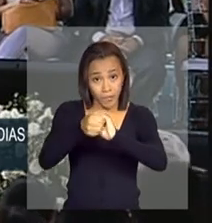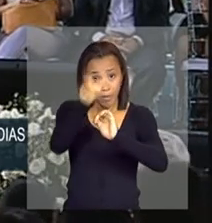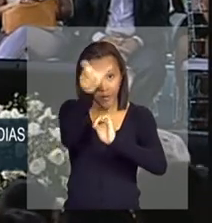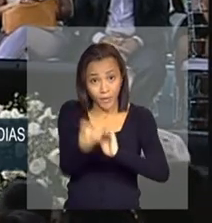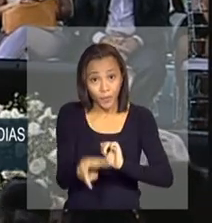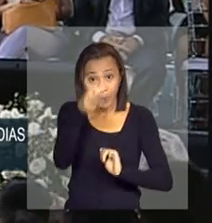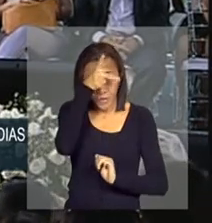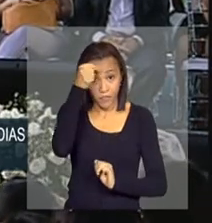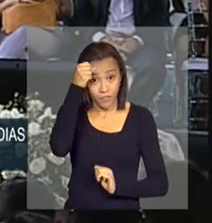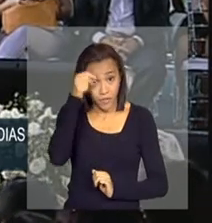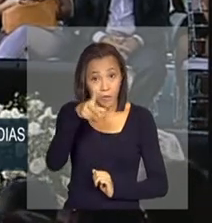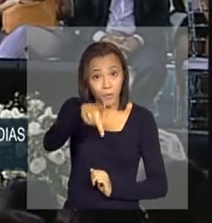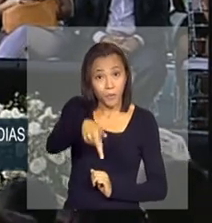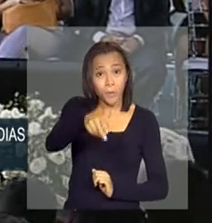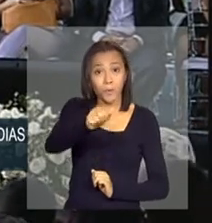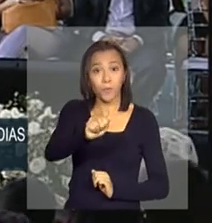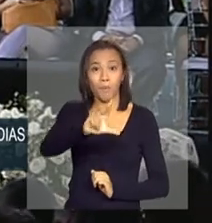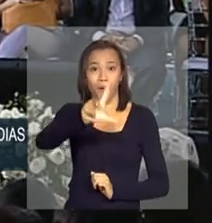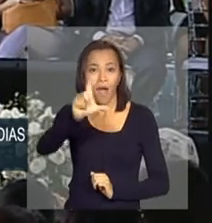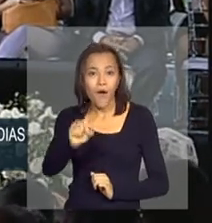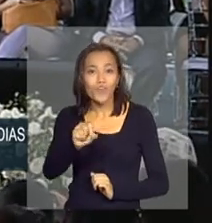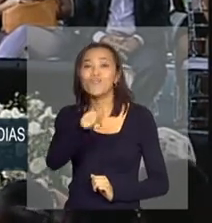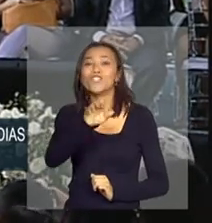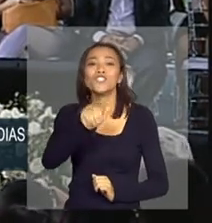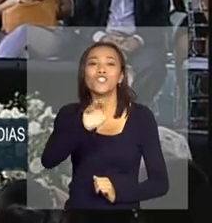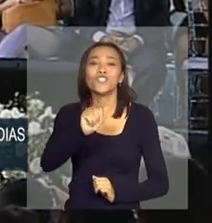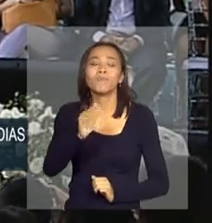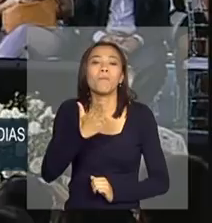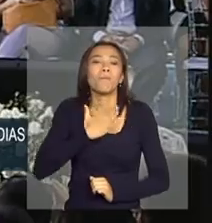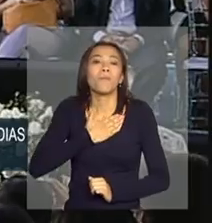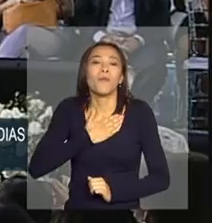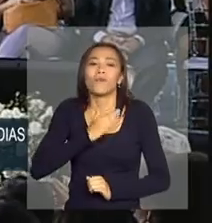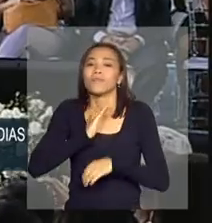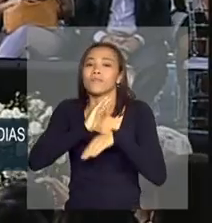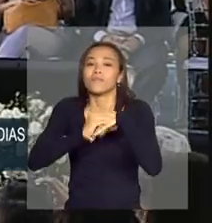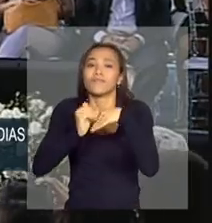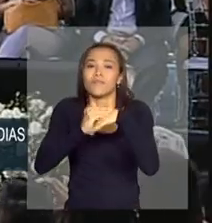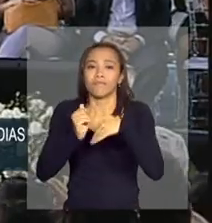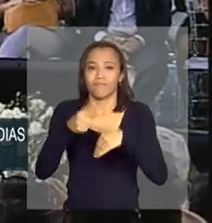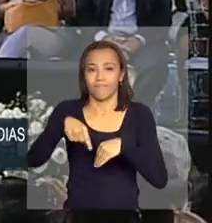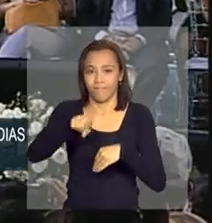prefeito Paulo Titan que você chamam de meu querido